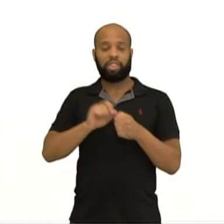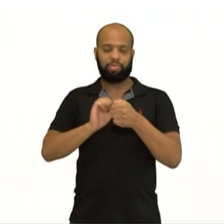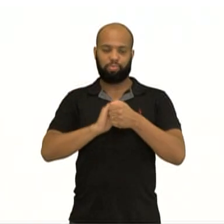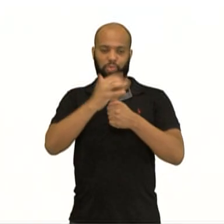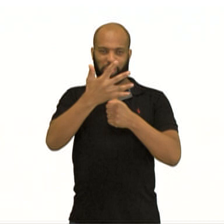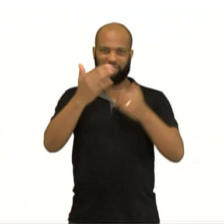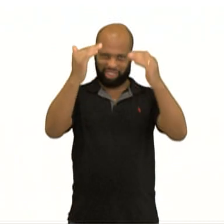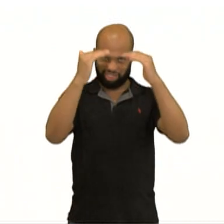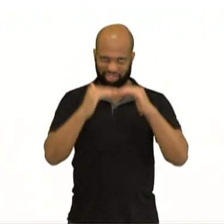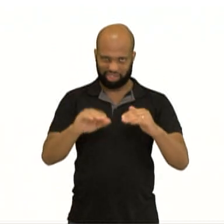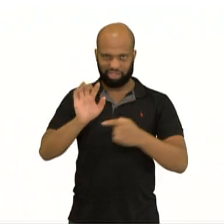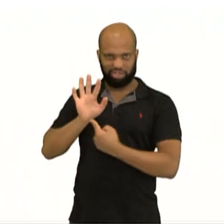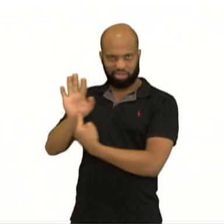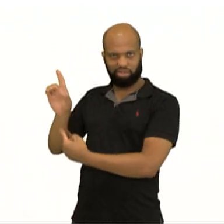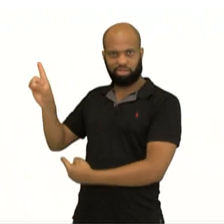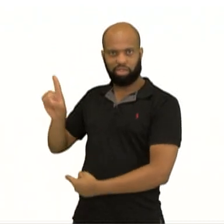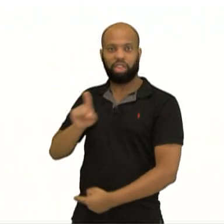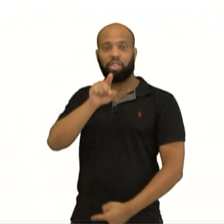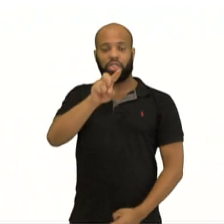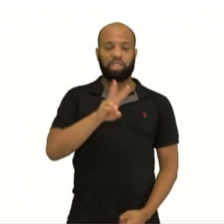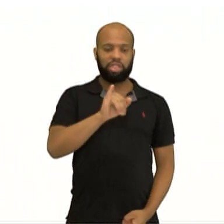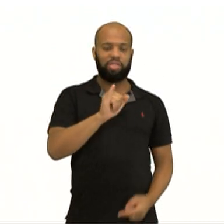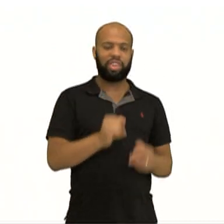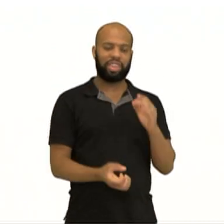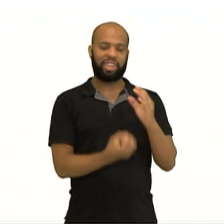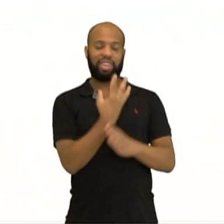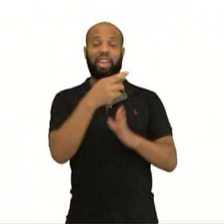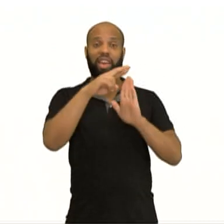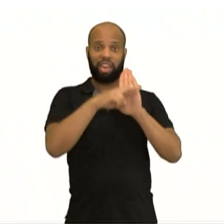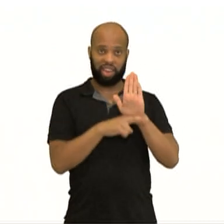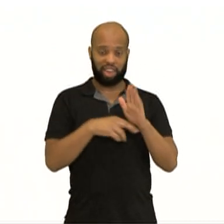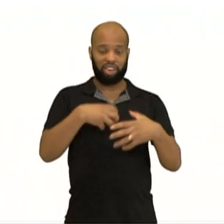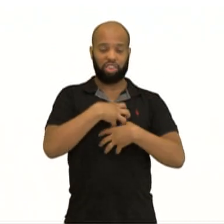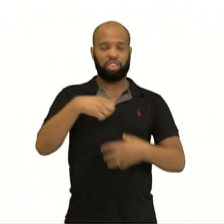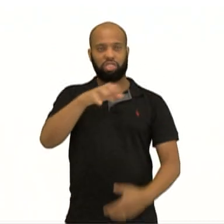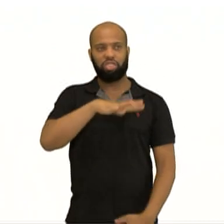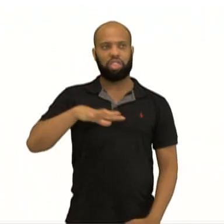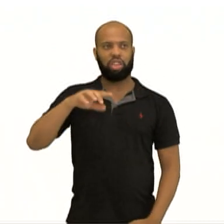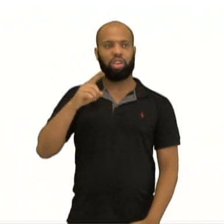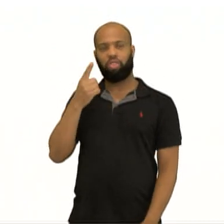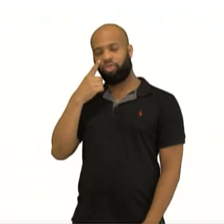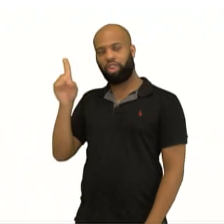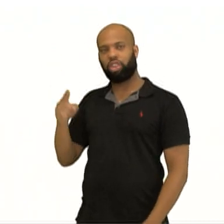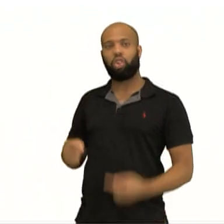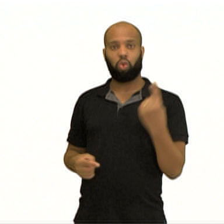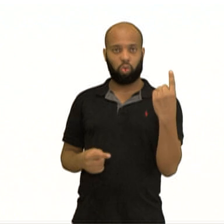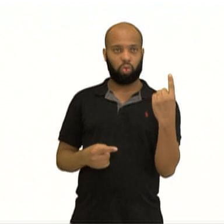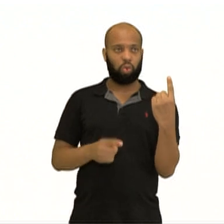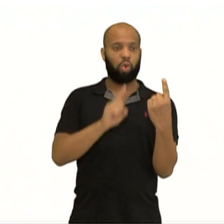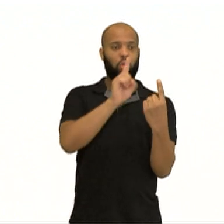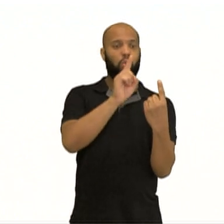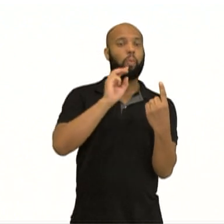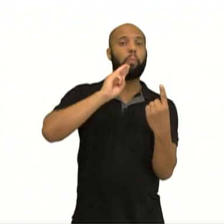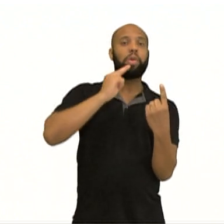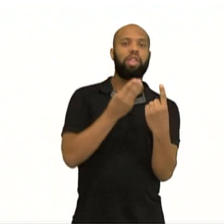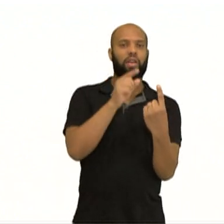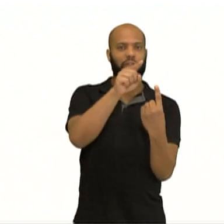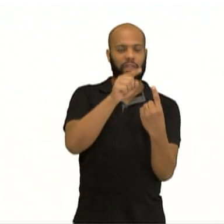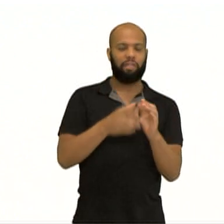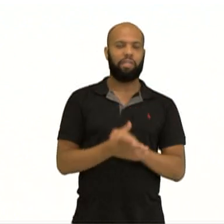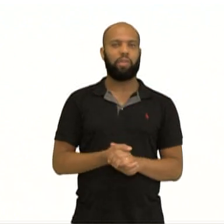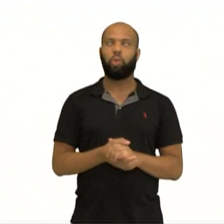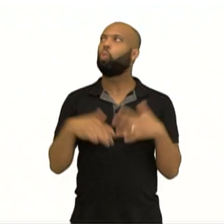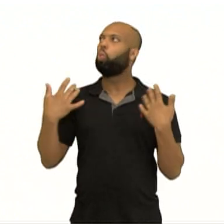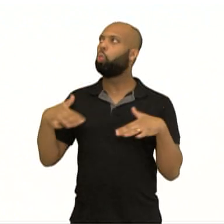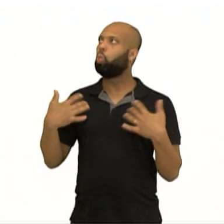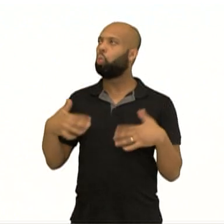potência abaixo e, em seguida, crie uma regra generalizando. Qual potência? 1 elevado a 1 milhão. Ah,